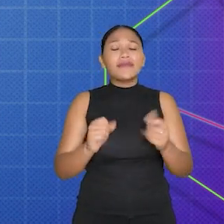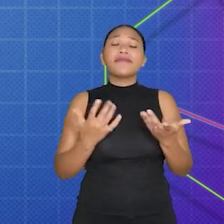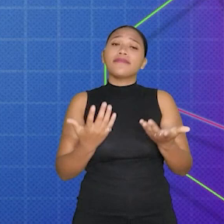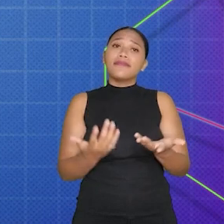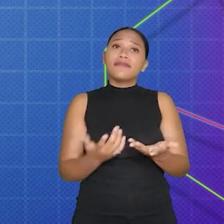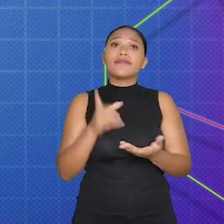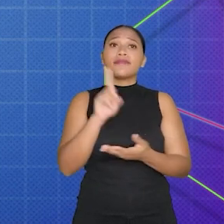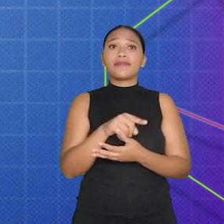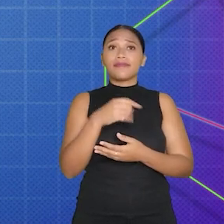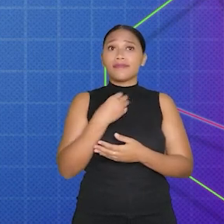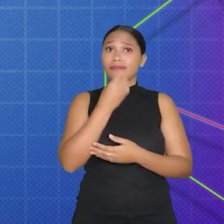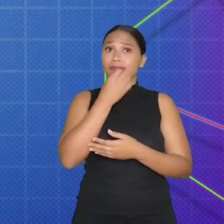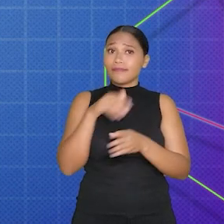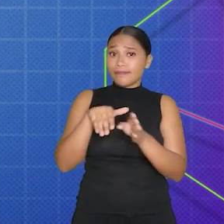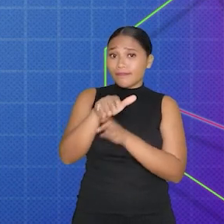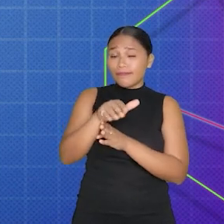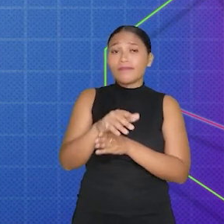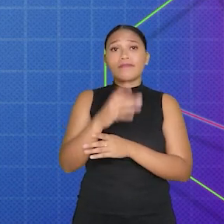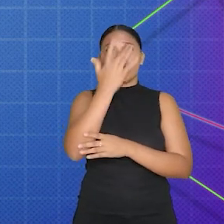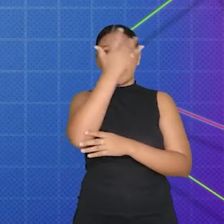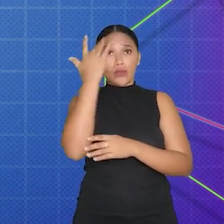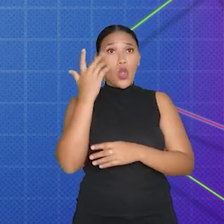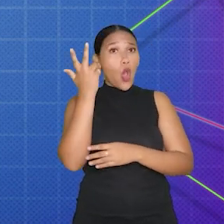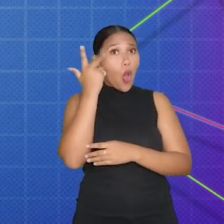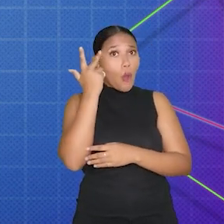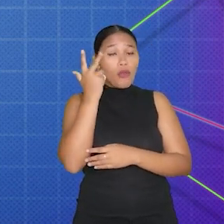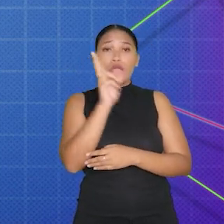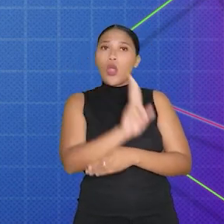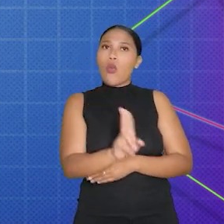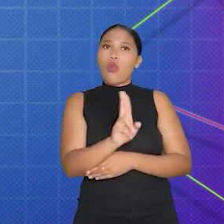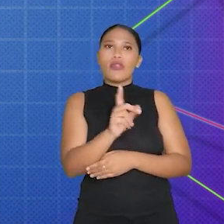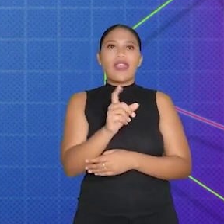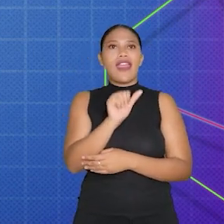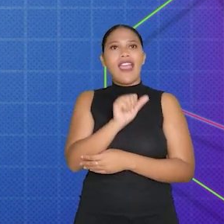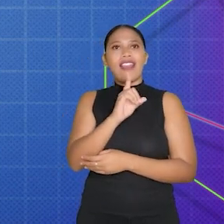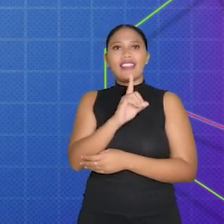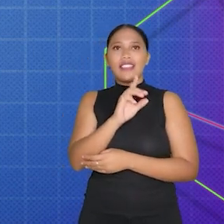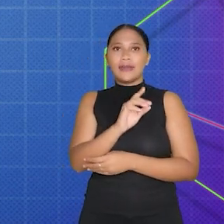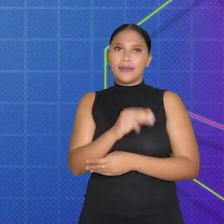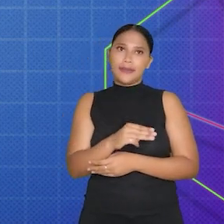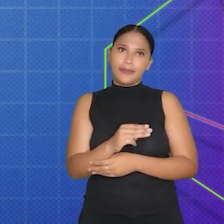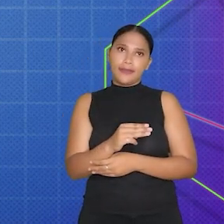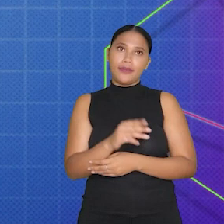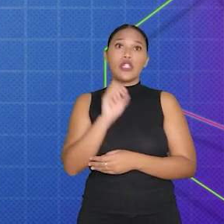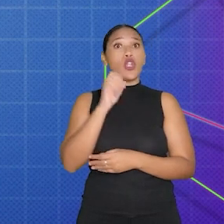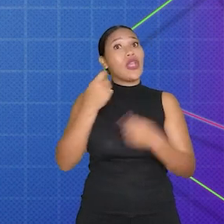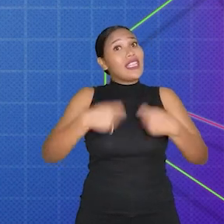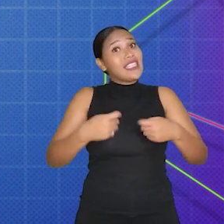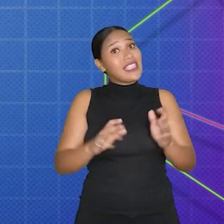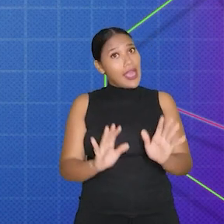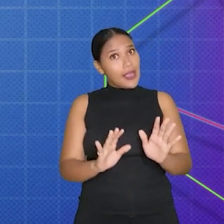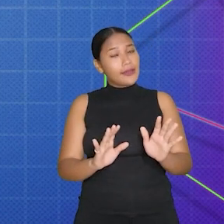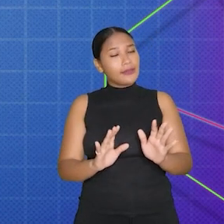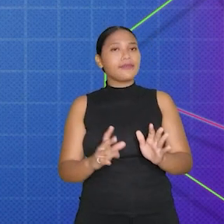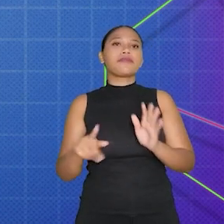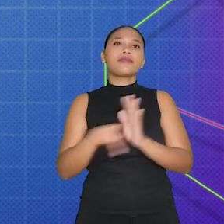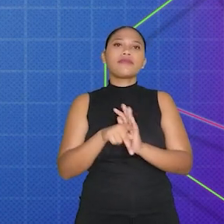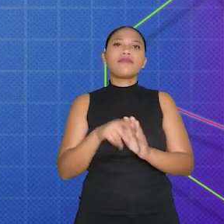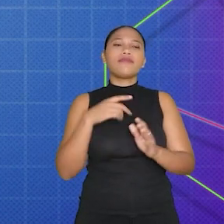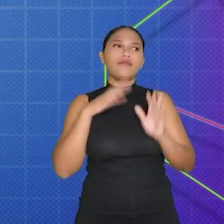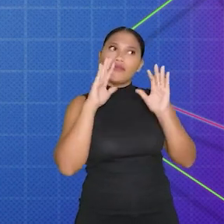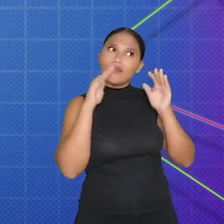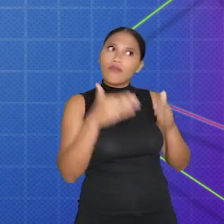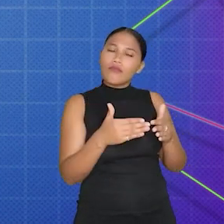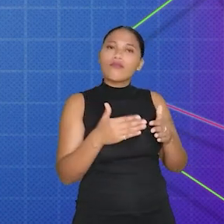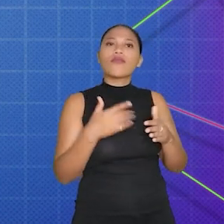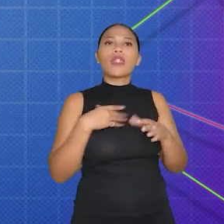sistema operacional. Portanto, é recomendável que os usuários comuns não usem a conta de administrador, a menos que seja necessário,